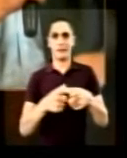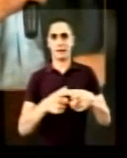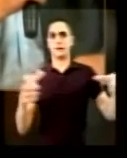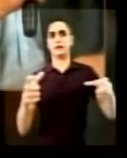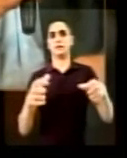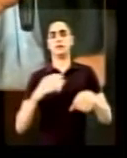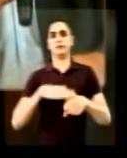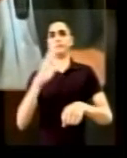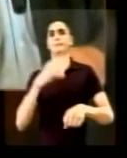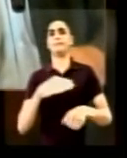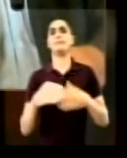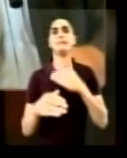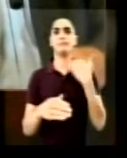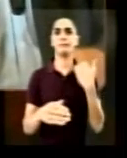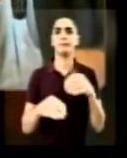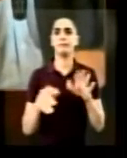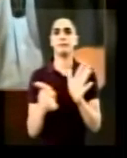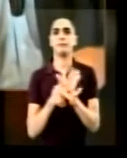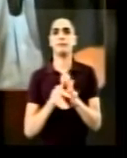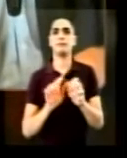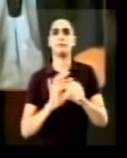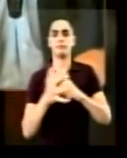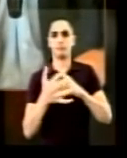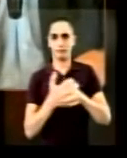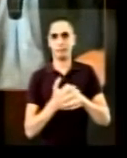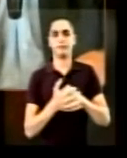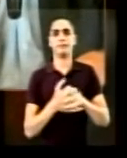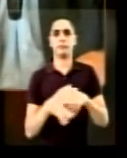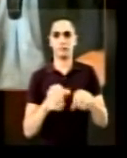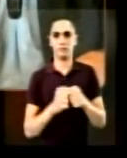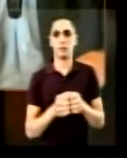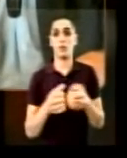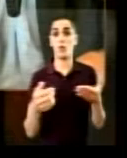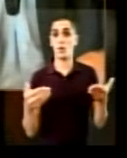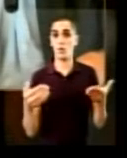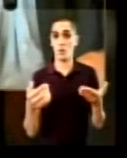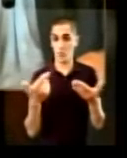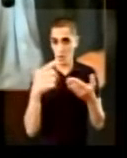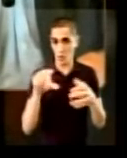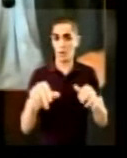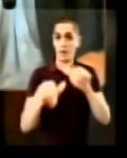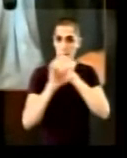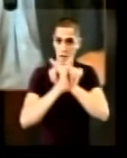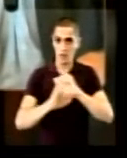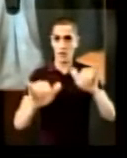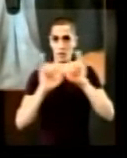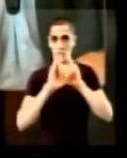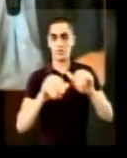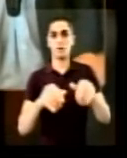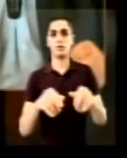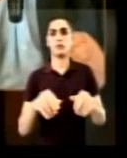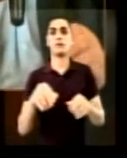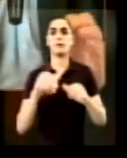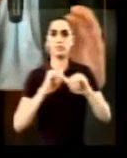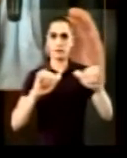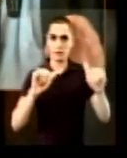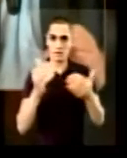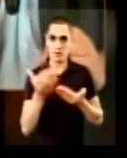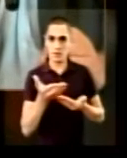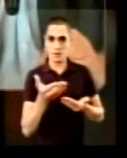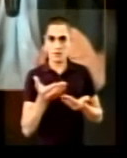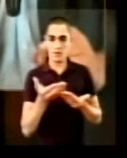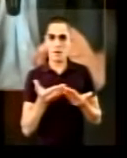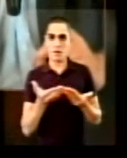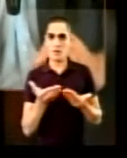Outra coisa que eu queria chamar a atenção de vocês é o seguinte: a partir de hoje nós iremos apresentar sempre